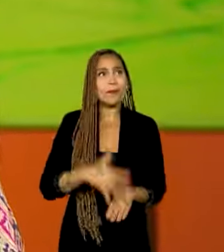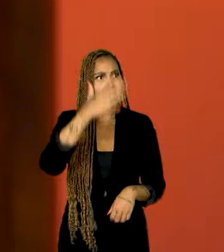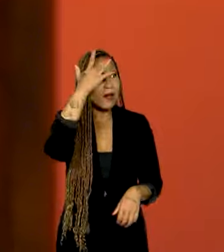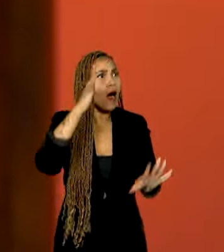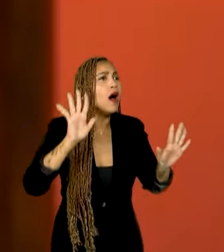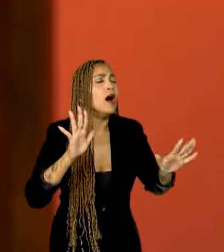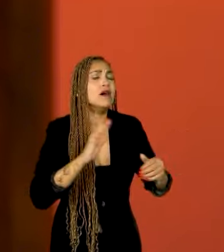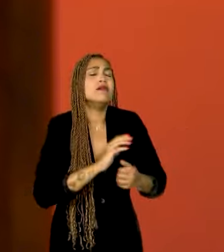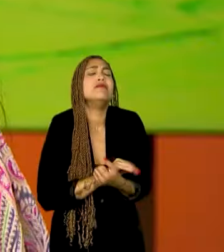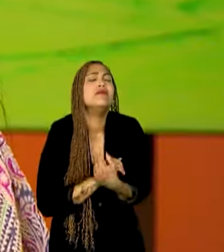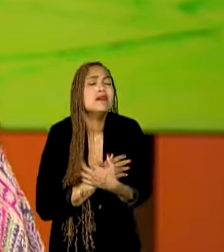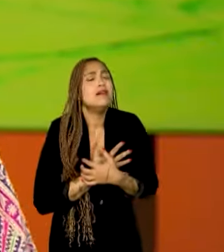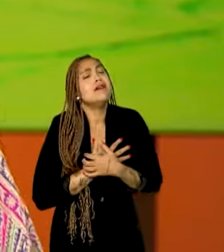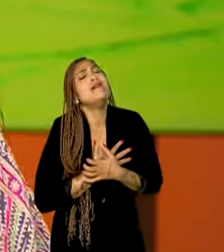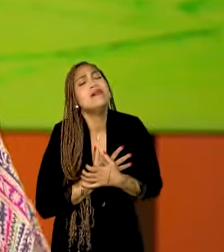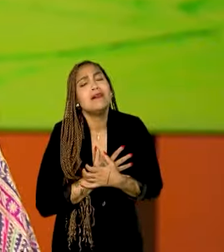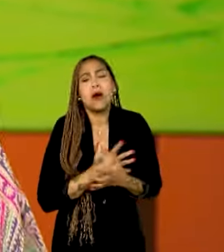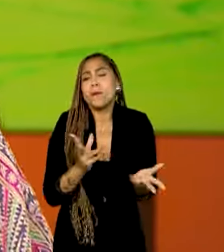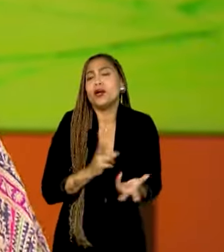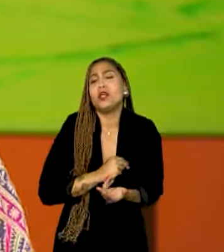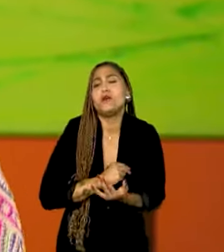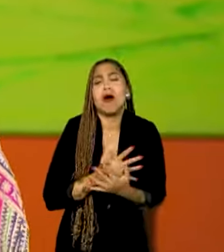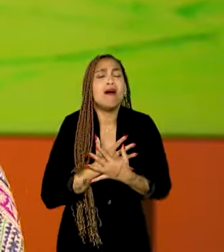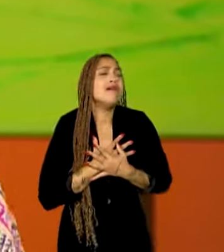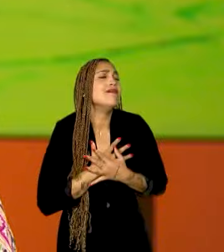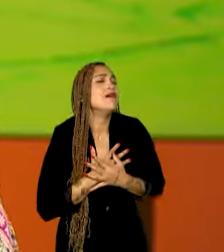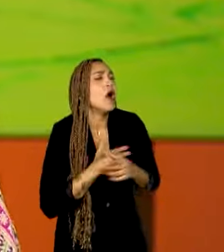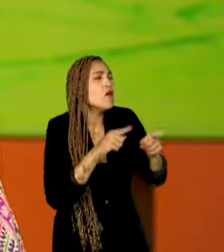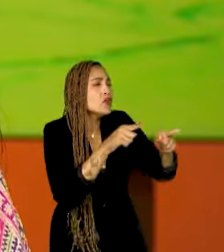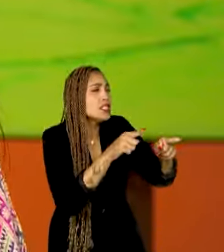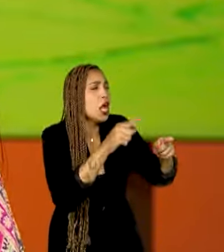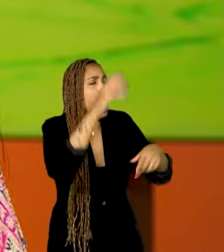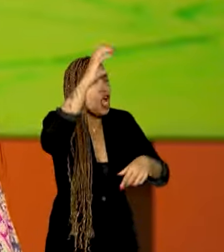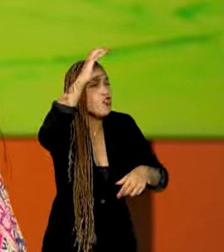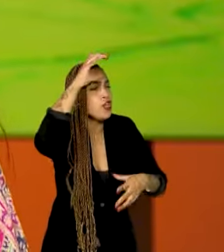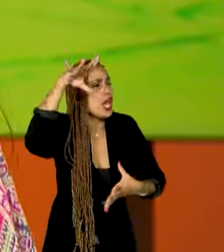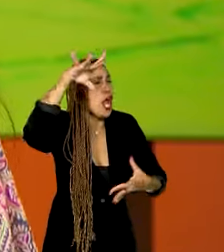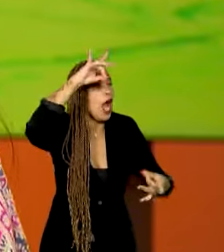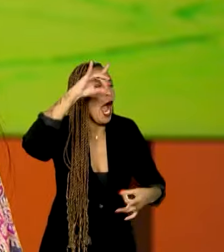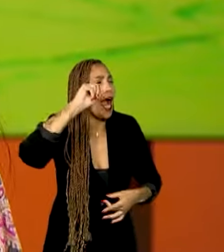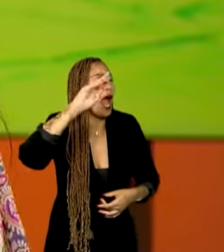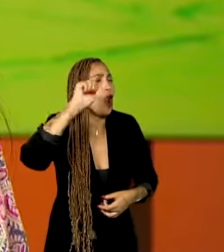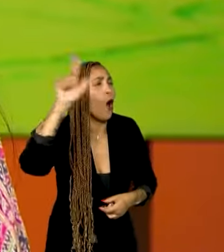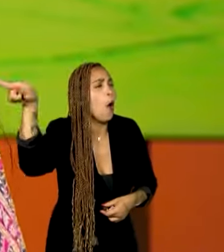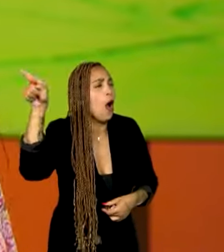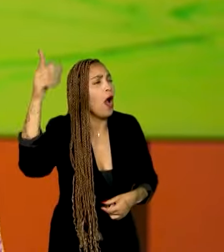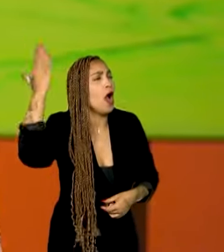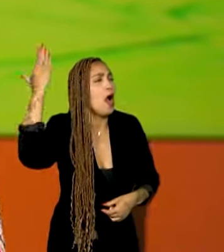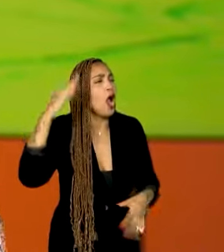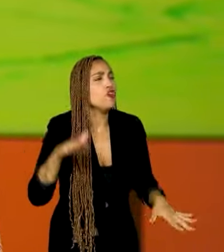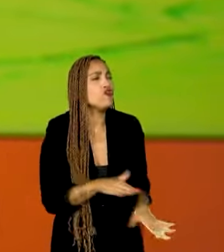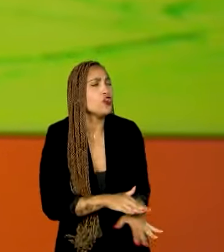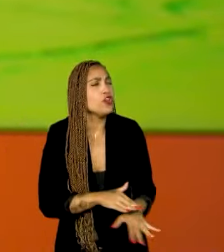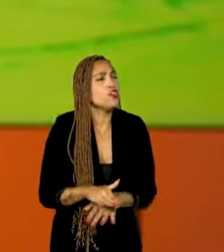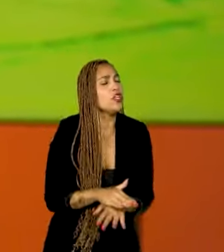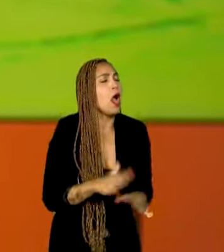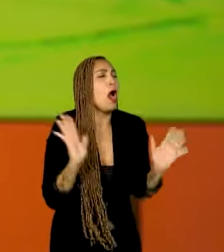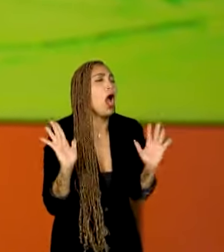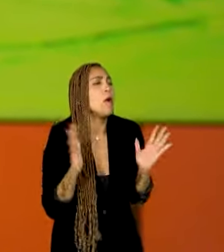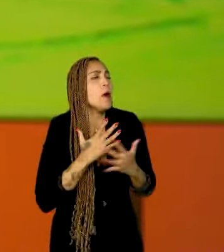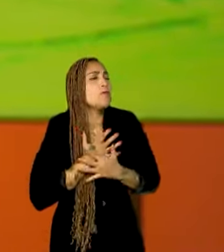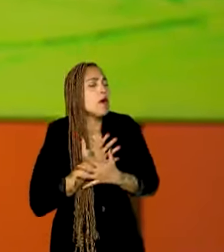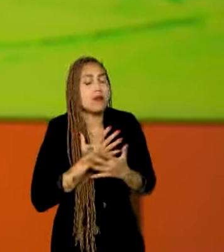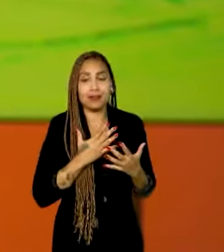que chora. Tem gente que fala assim, meu Deus, é você. Que lindeza. Eu falei, sou eu. Meu Deus, eu... Quanto tempo eu esperei.